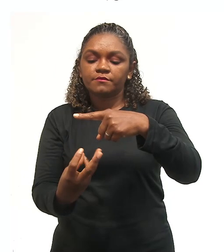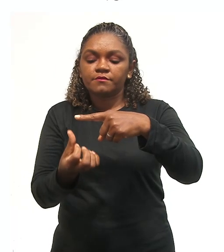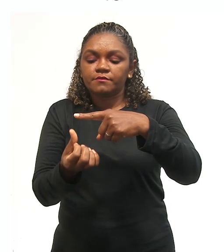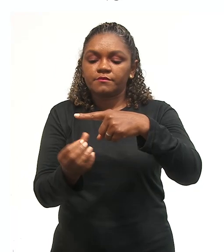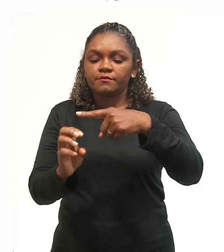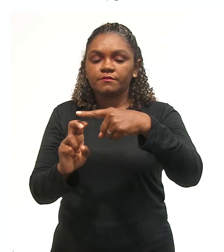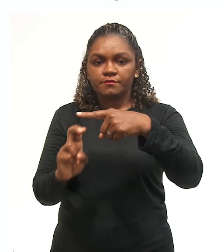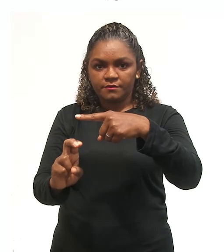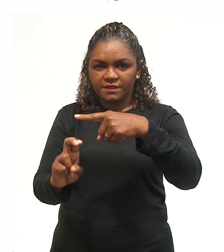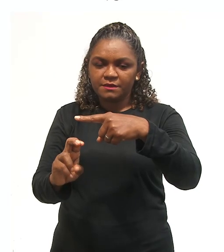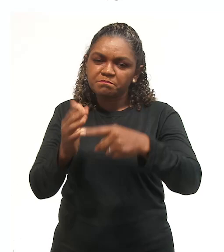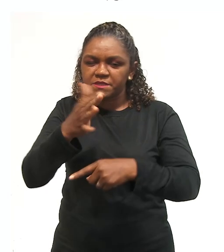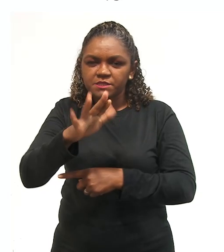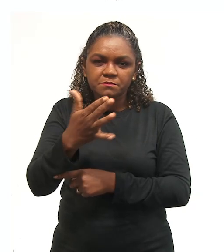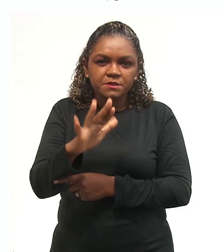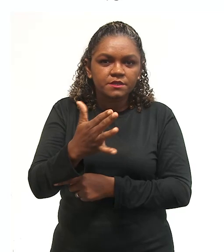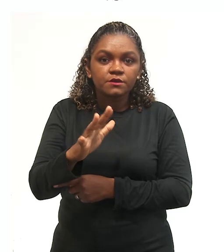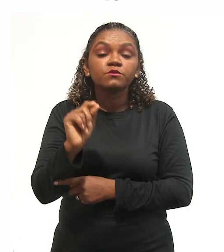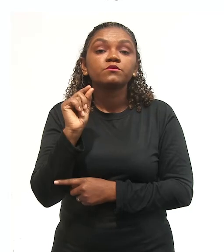365. Eu tenho